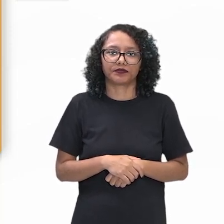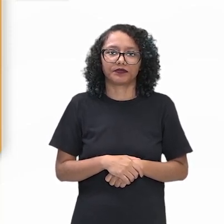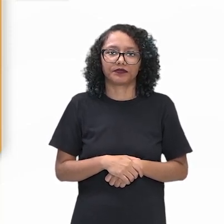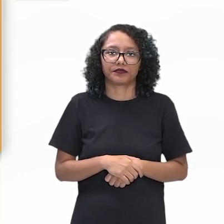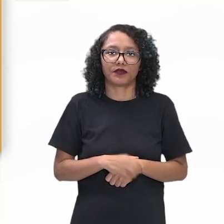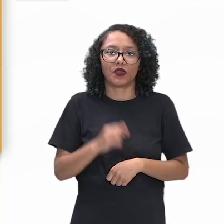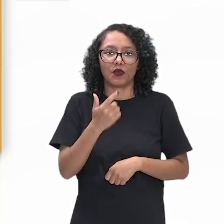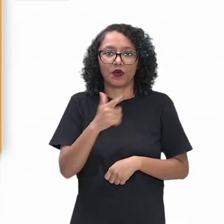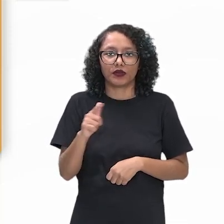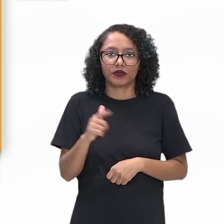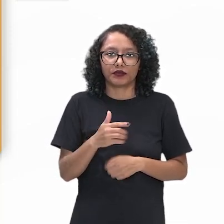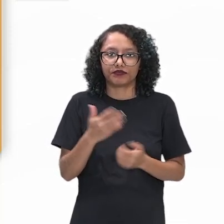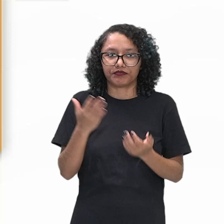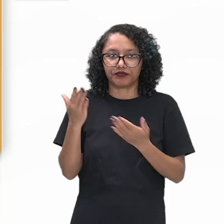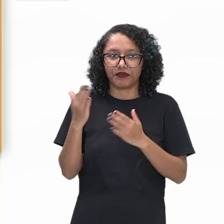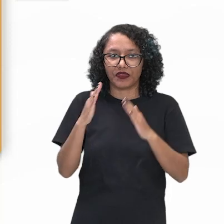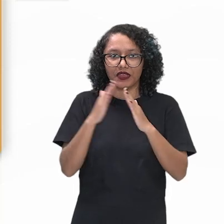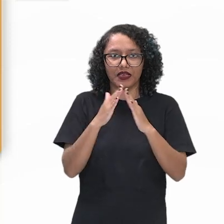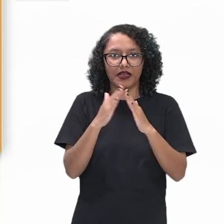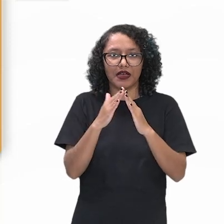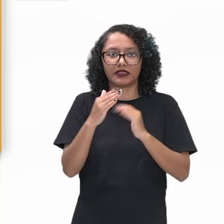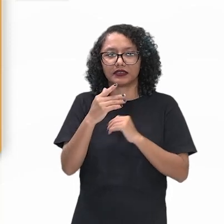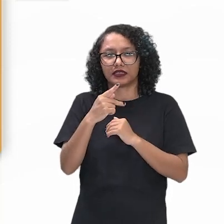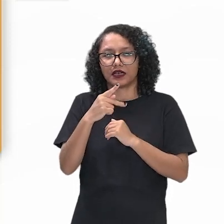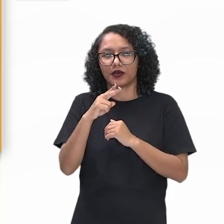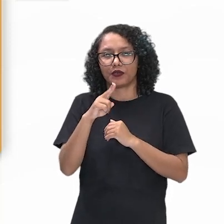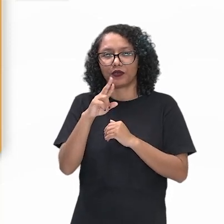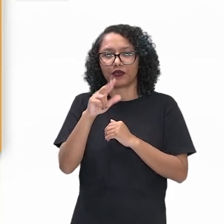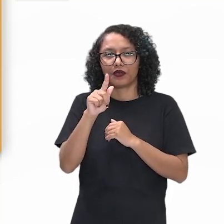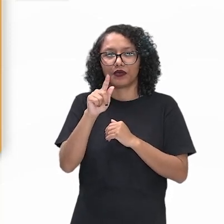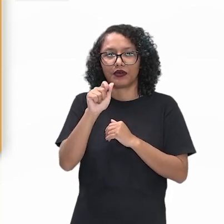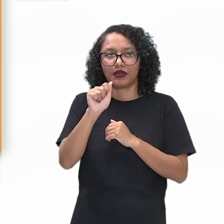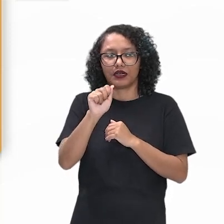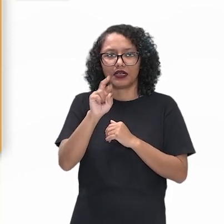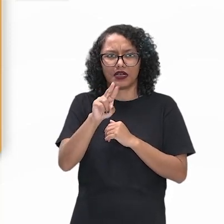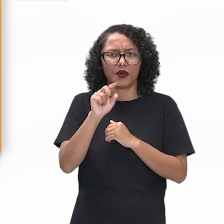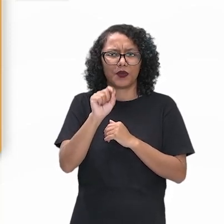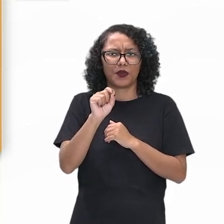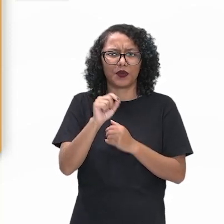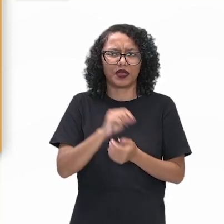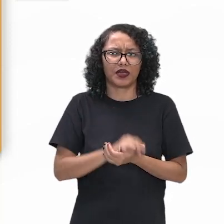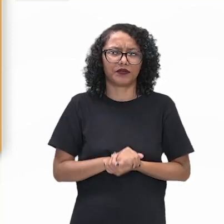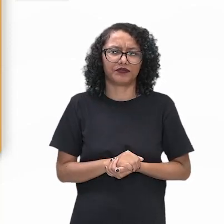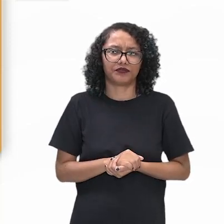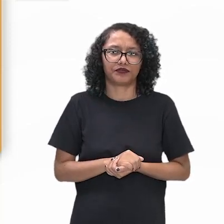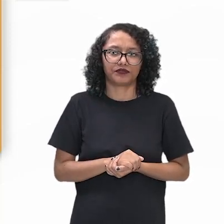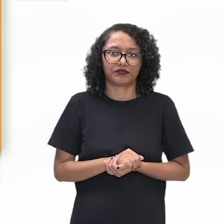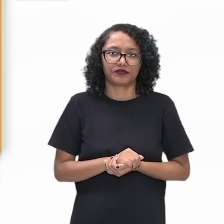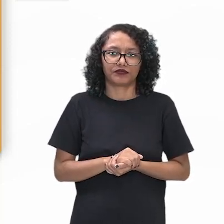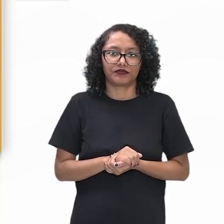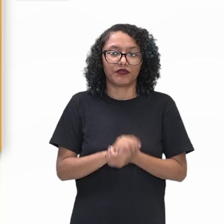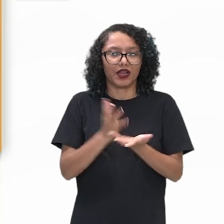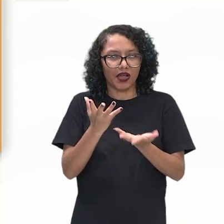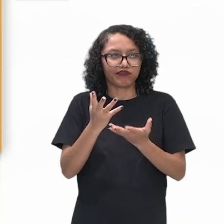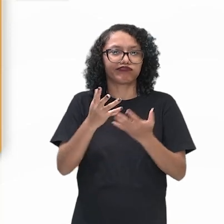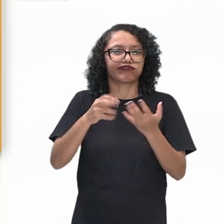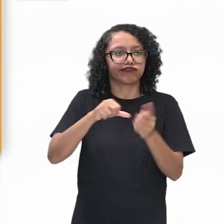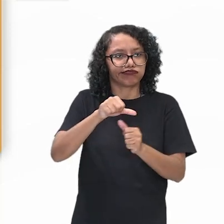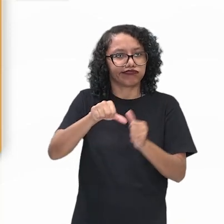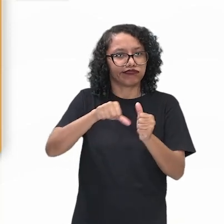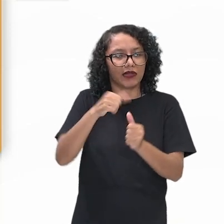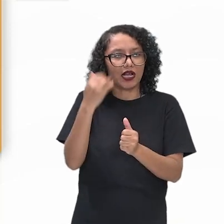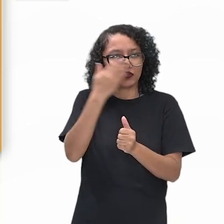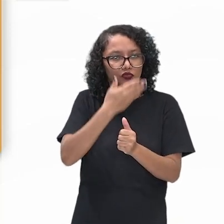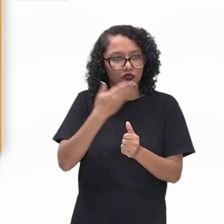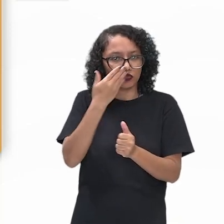de purgar, que servia justamente para poder fazer a apuração, né, desse açúcar, a moenda,